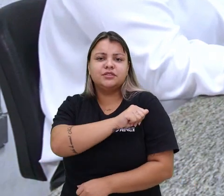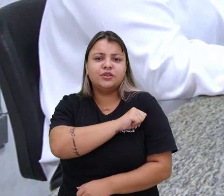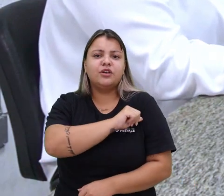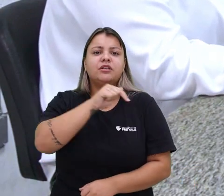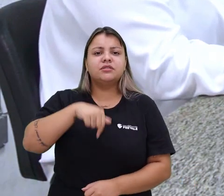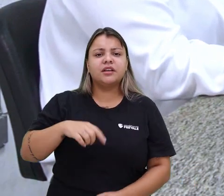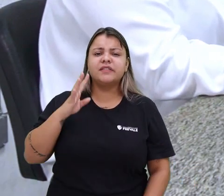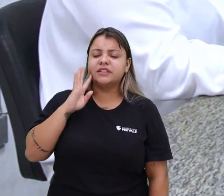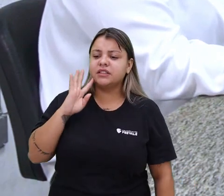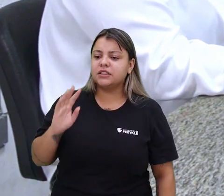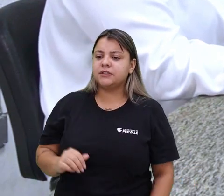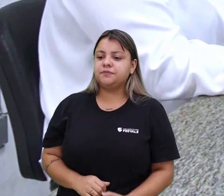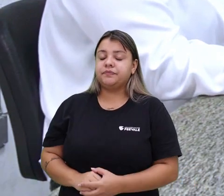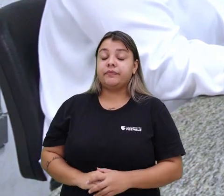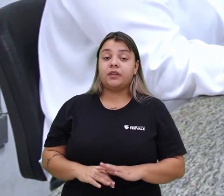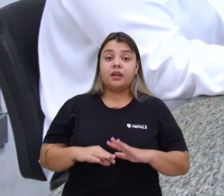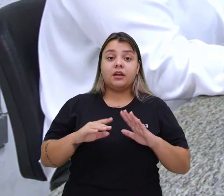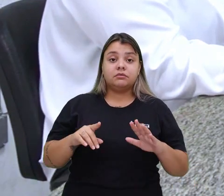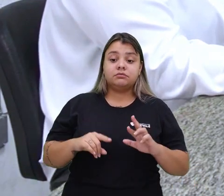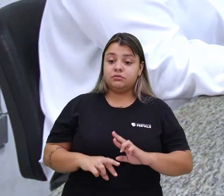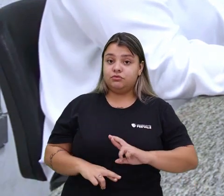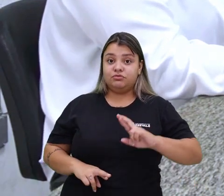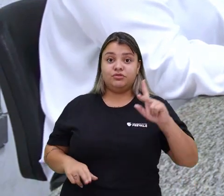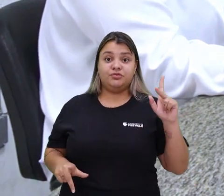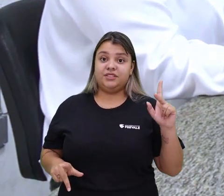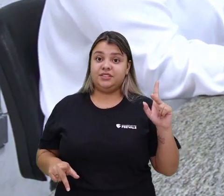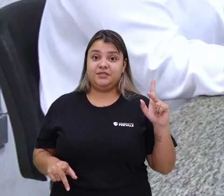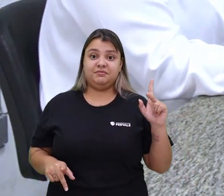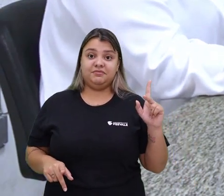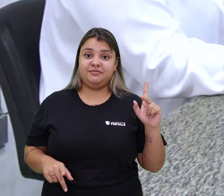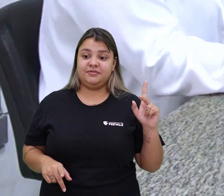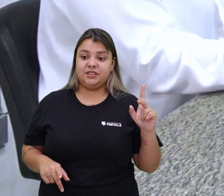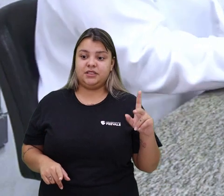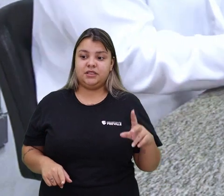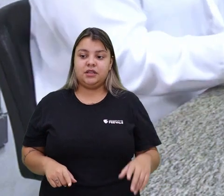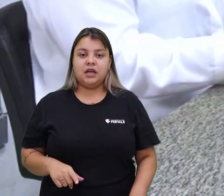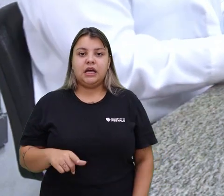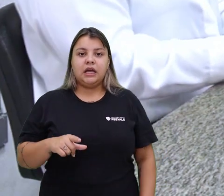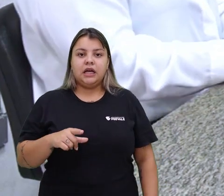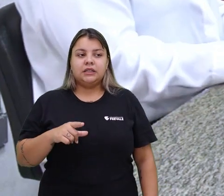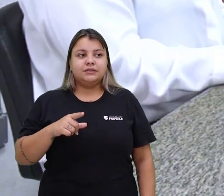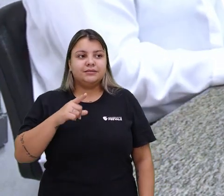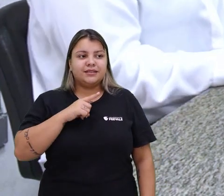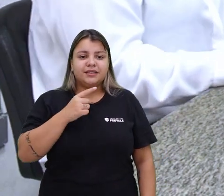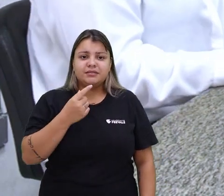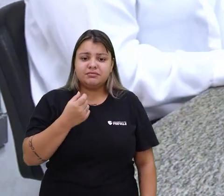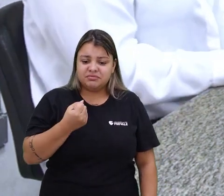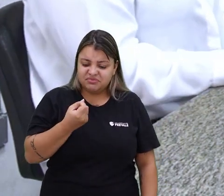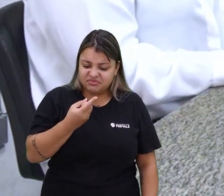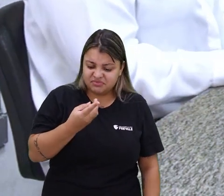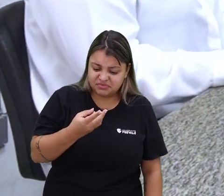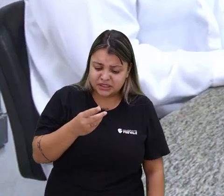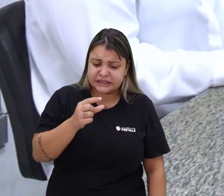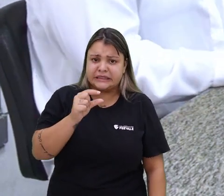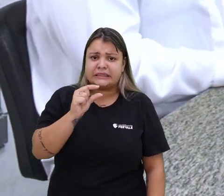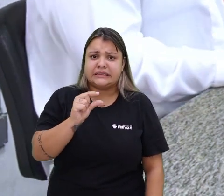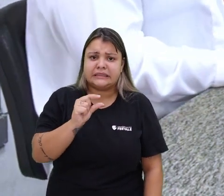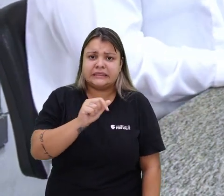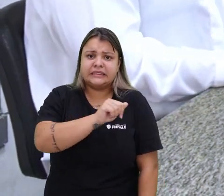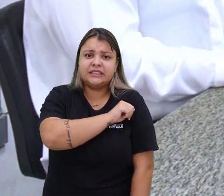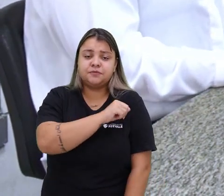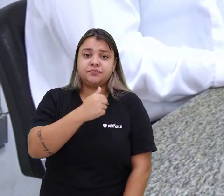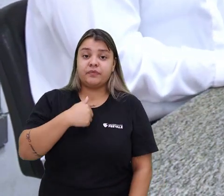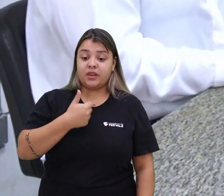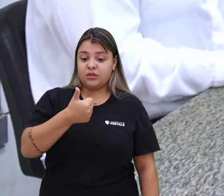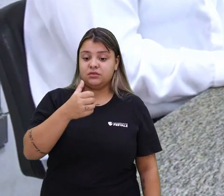ser aqui foi totalmente ao contrário né Tem pouquíssimos tem pouquíssimos né dentro desses meus 10